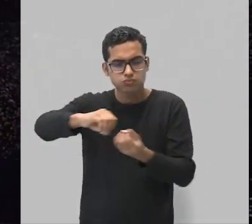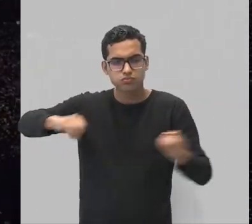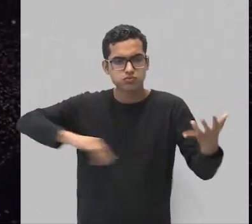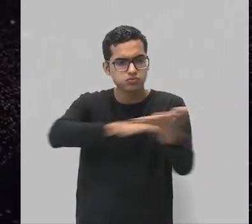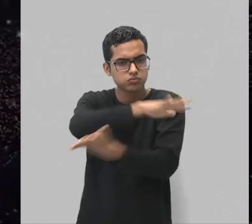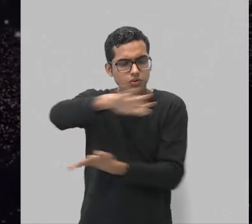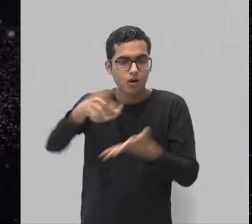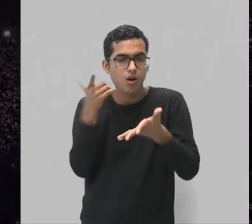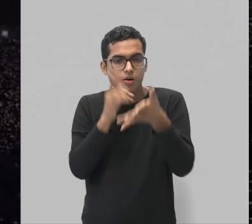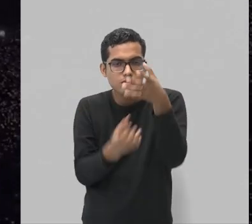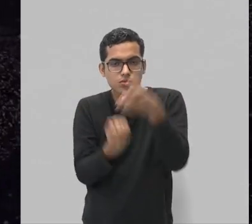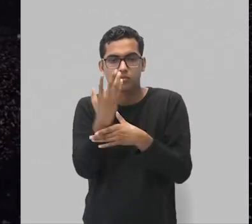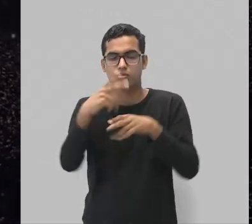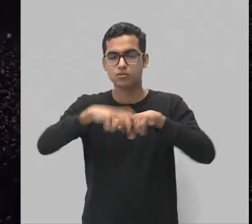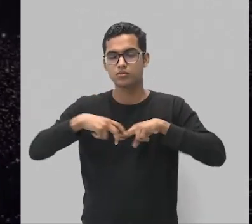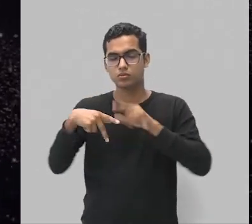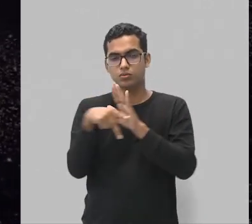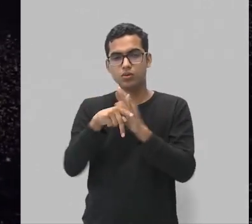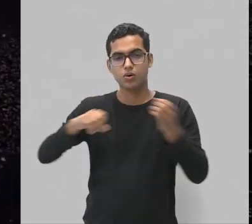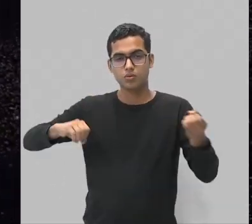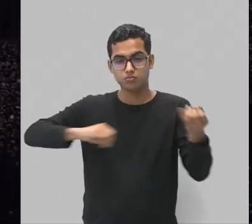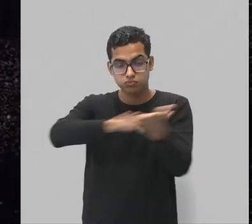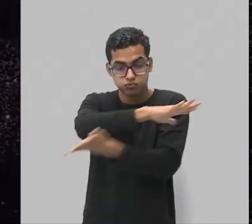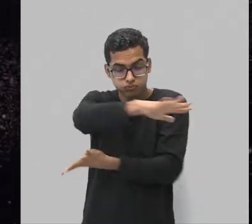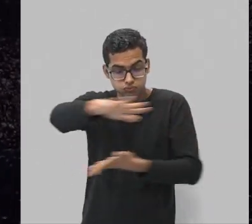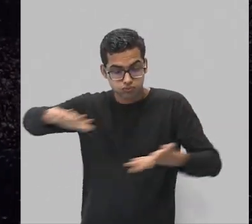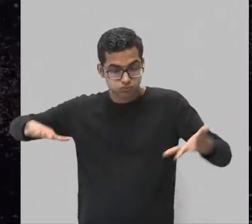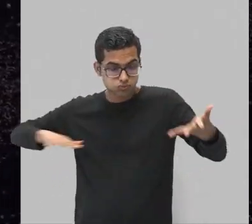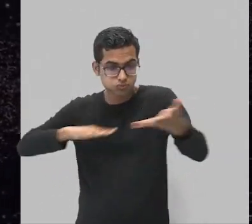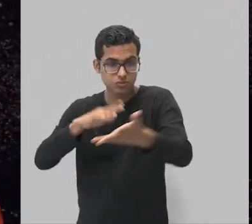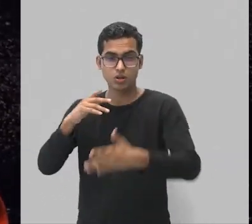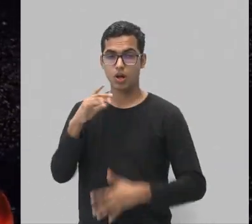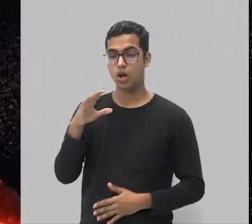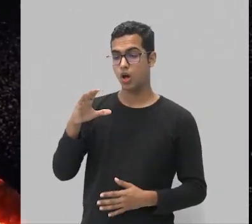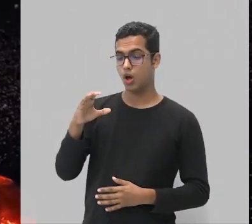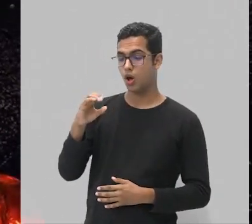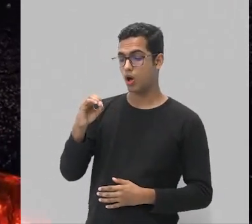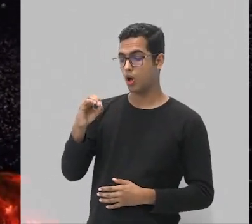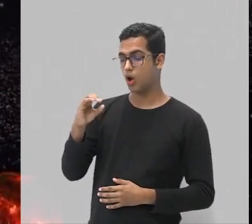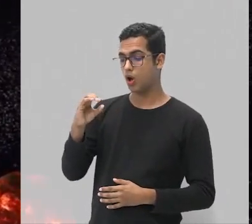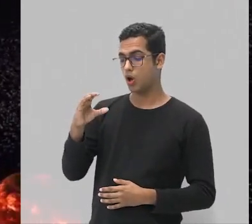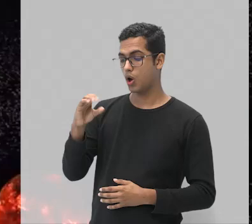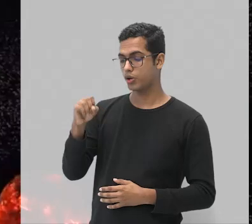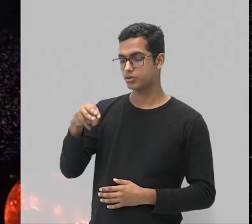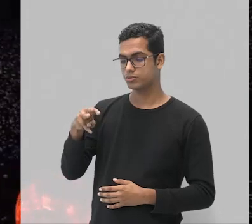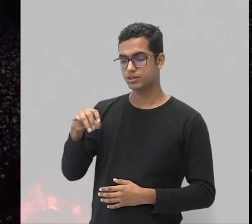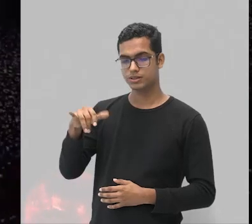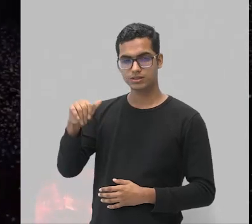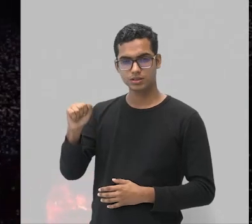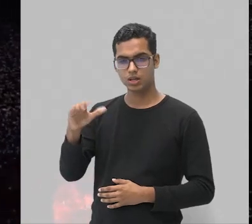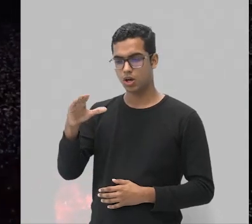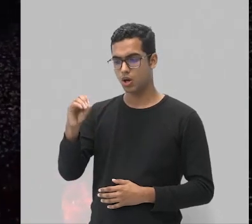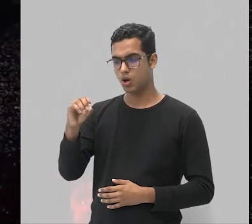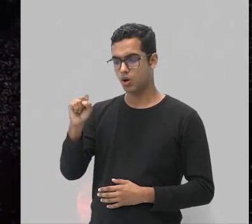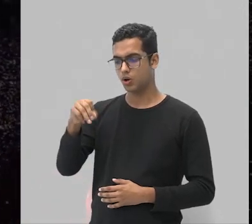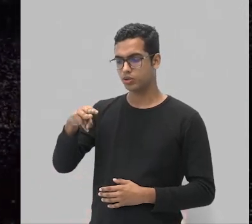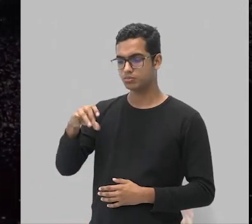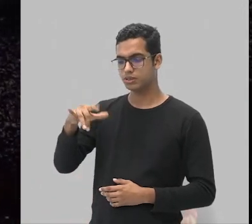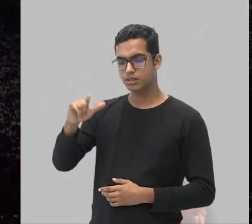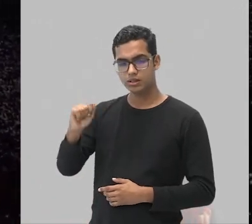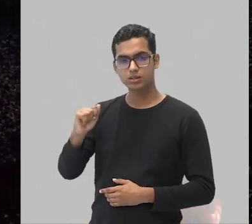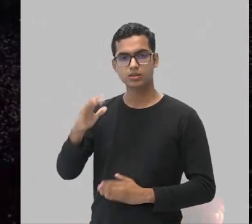uma poeira cósmica, certo? Passando por uma